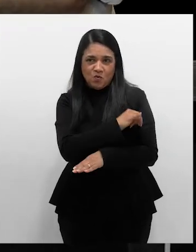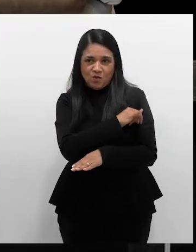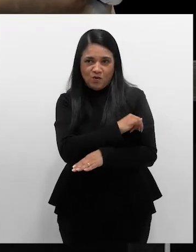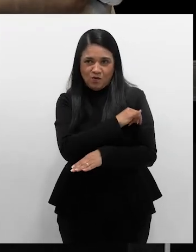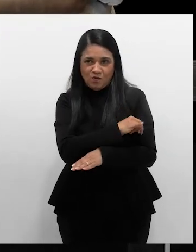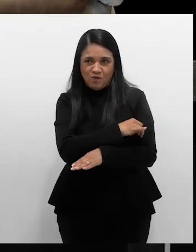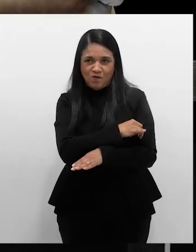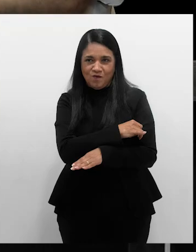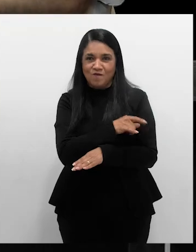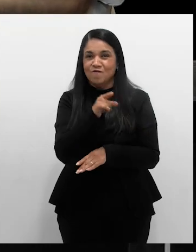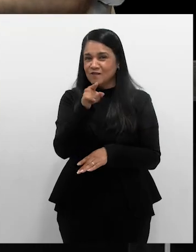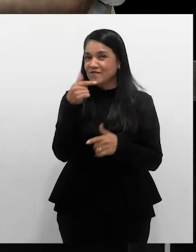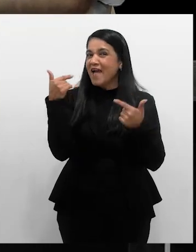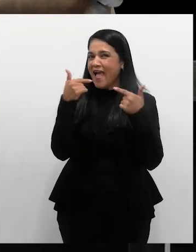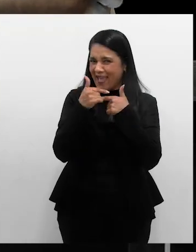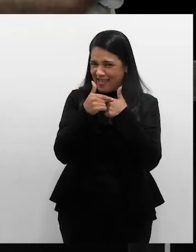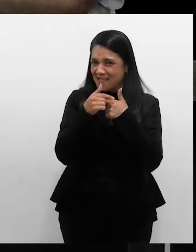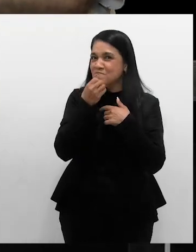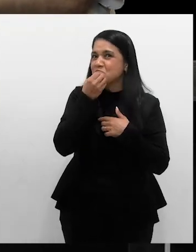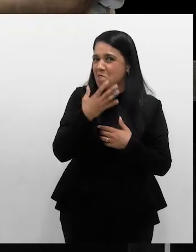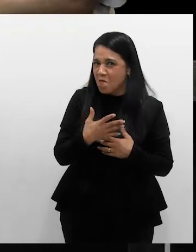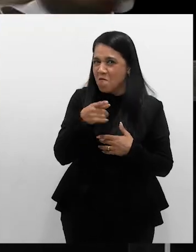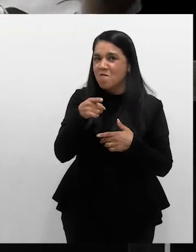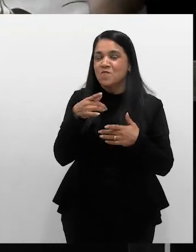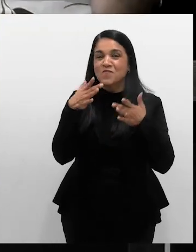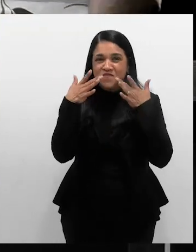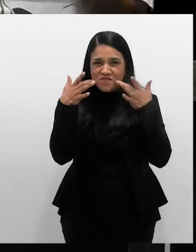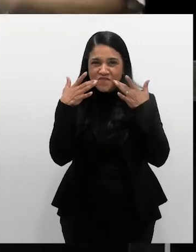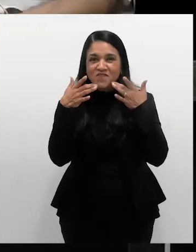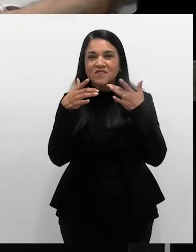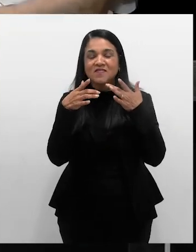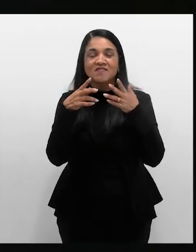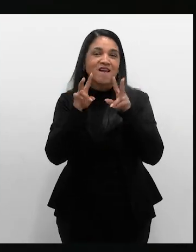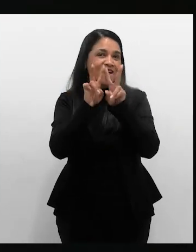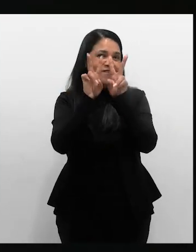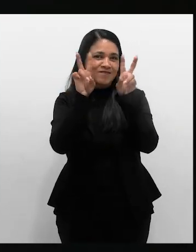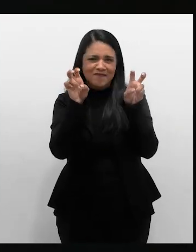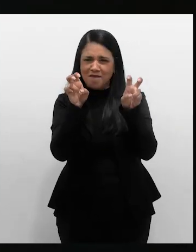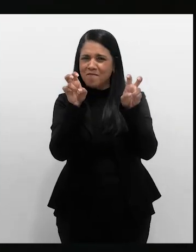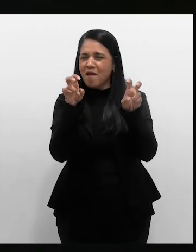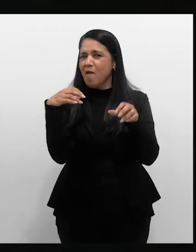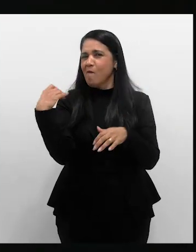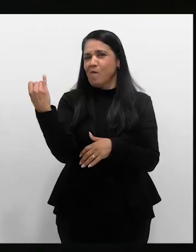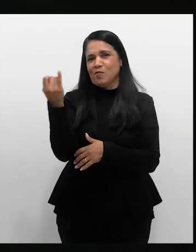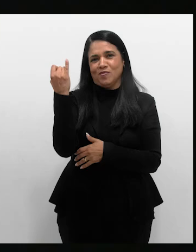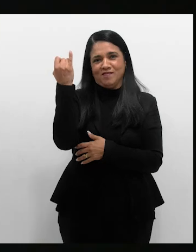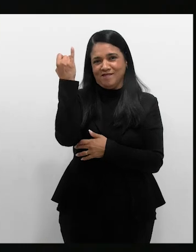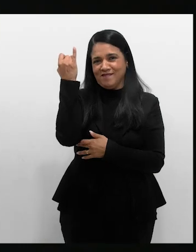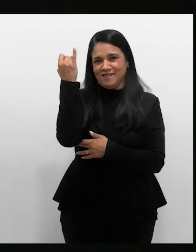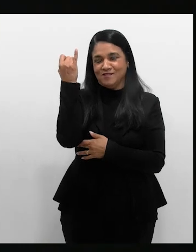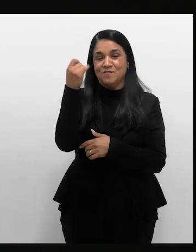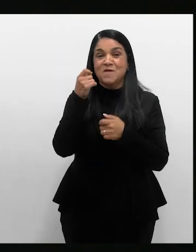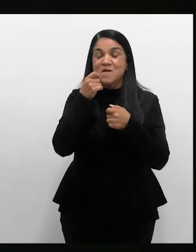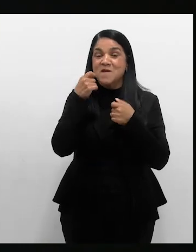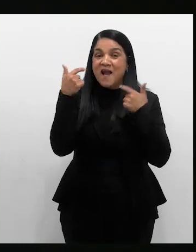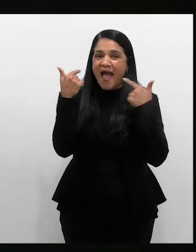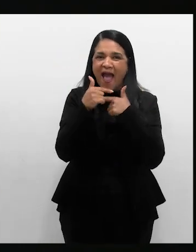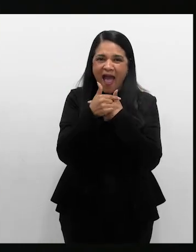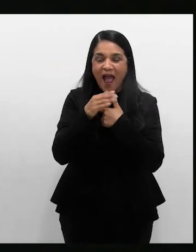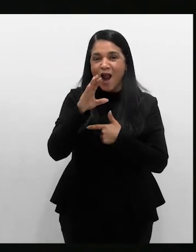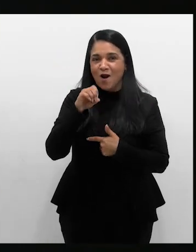no mestrado. Você vai dar boas risadas e o motivo é muito nobre, eu acho. Assim, é